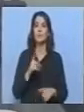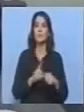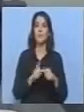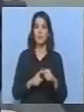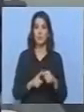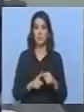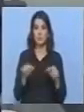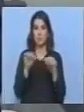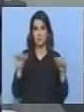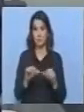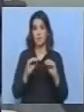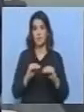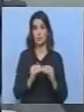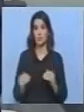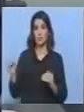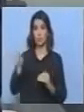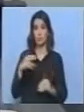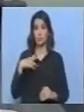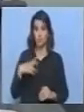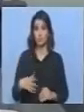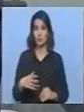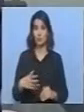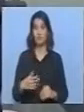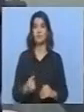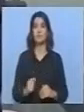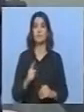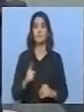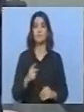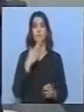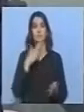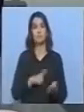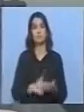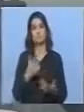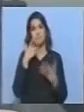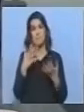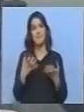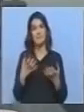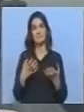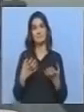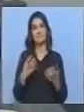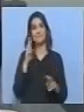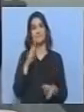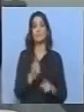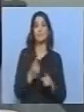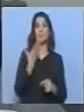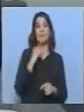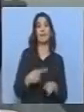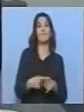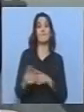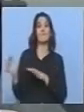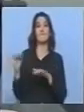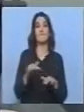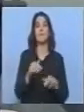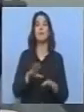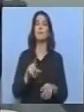sucesso do próprio sistema de ensino superior português, que é realmente notável, e vê-se isso pela atração dos alunos, mas também